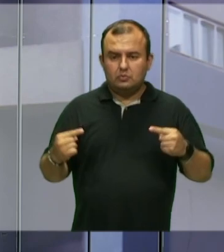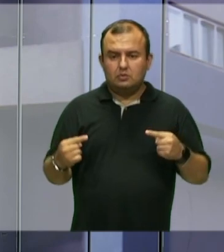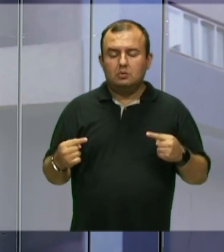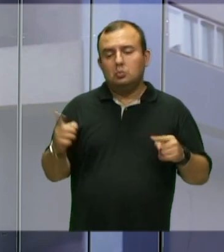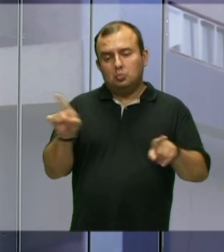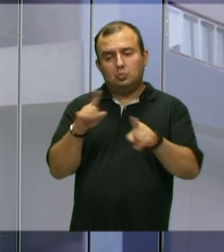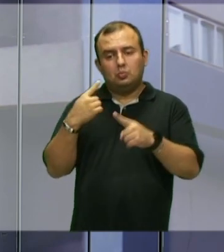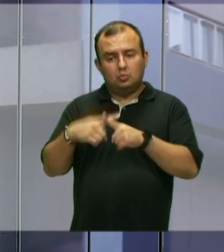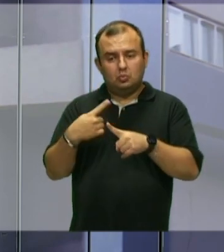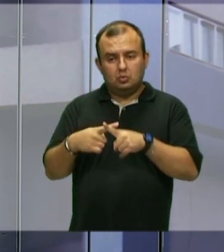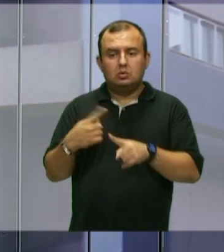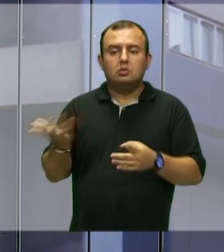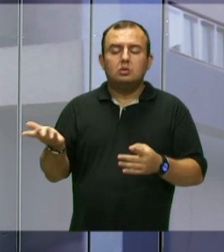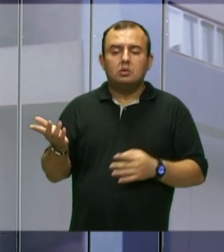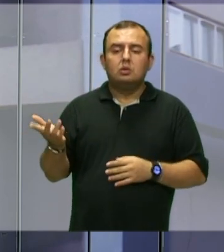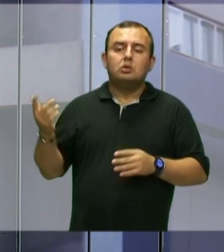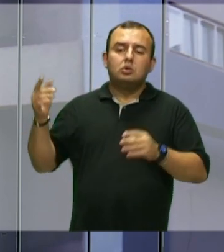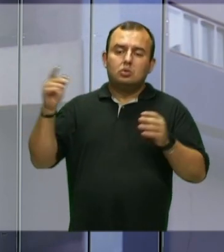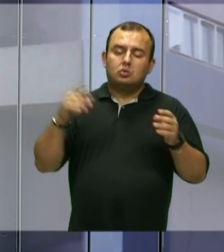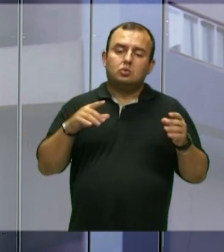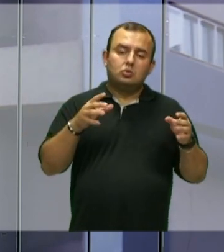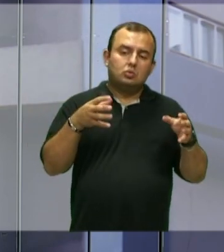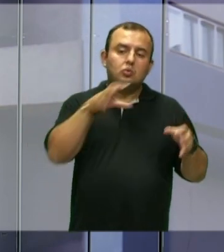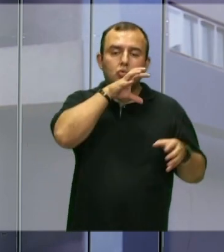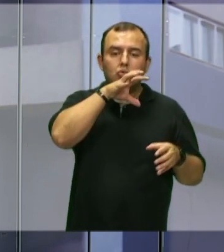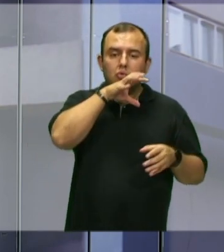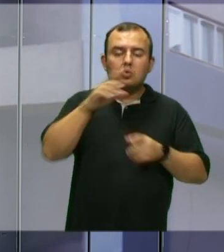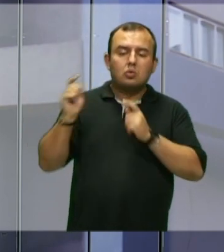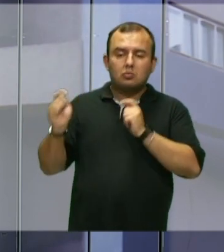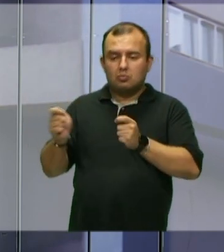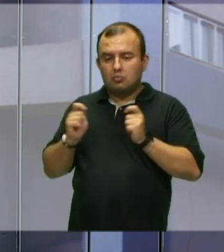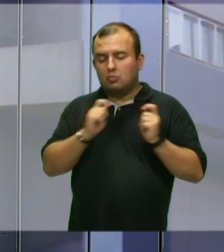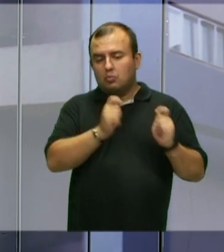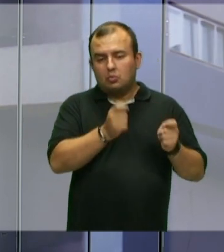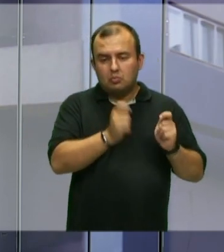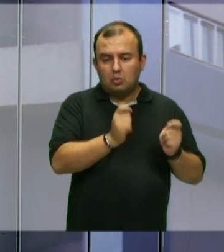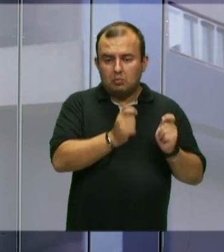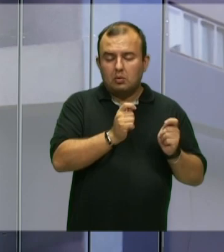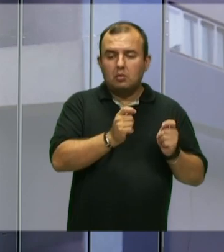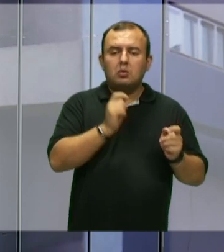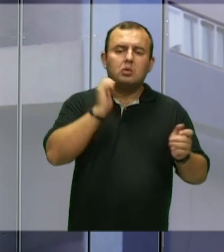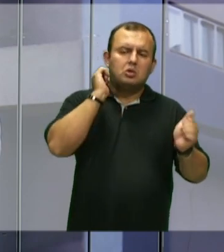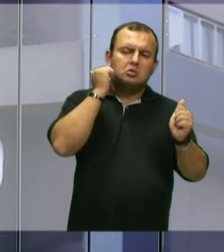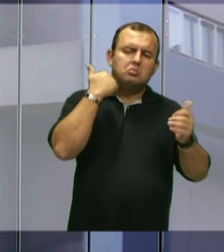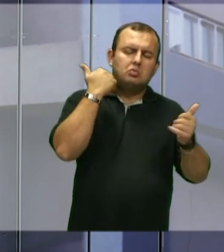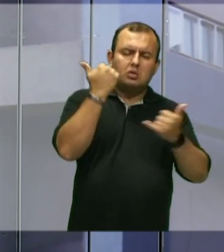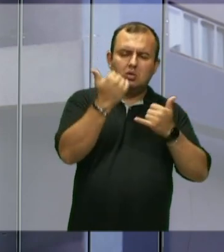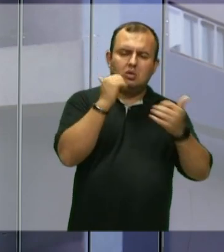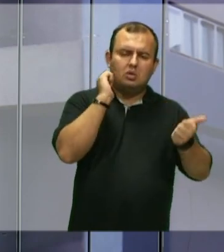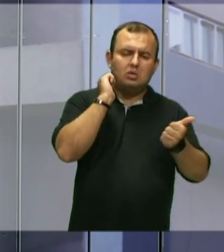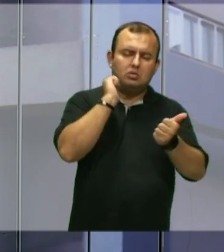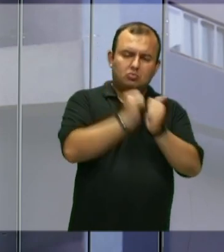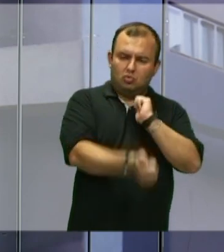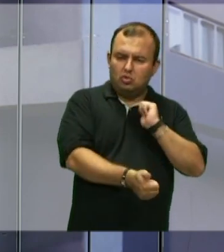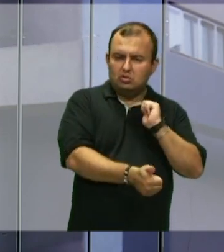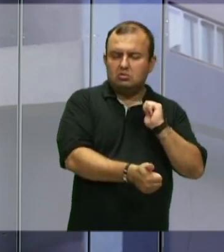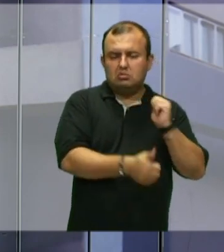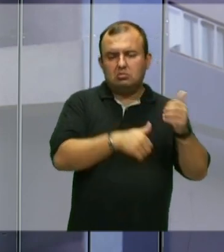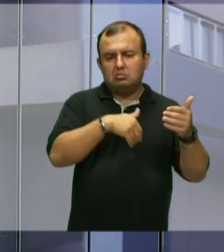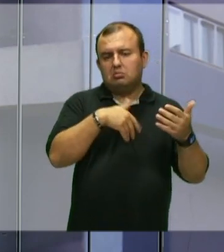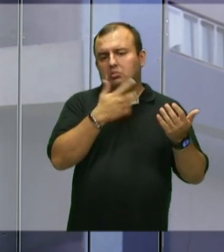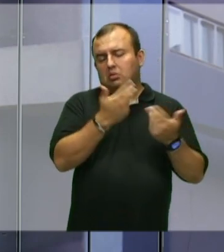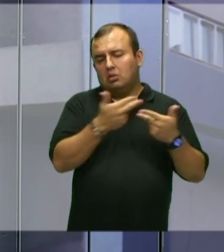Tanto o pessoal da tração animal, que usa as carroças como esporte, como esportistas, e bem como também